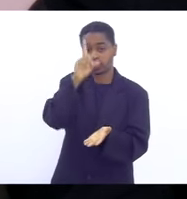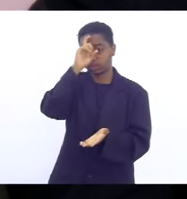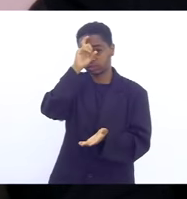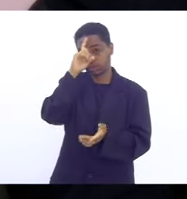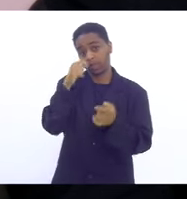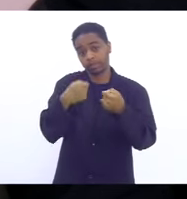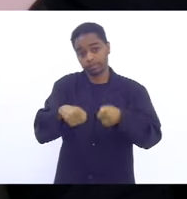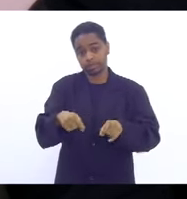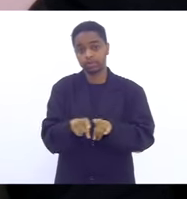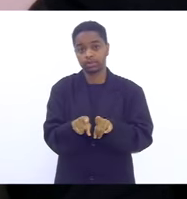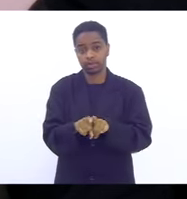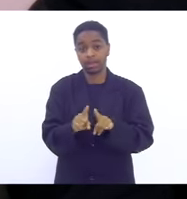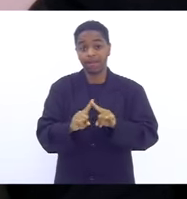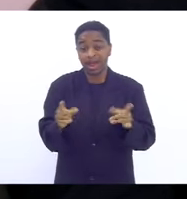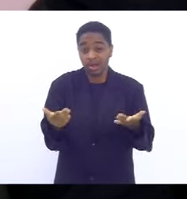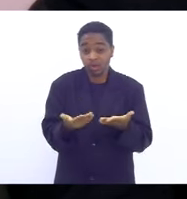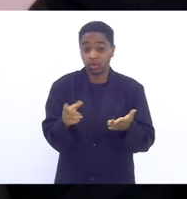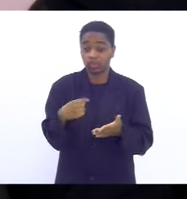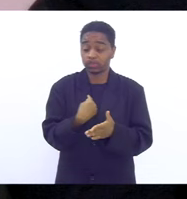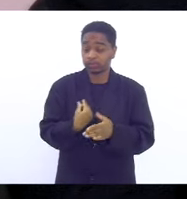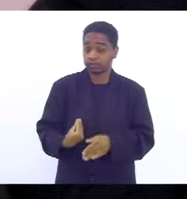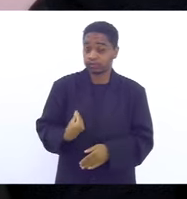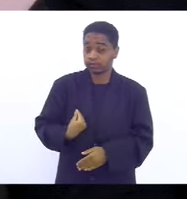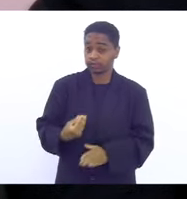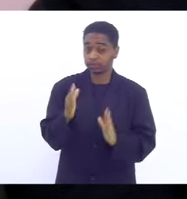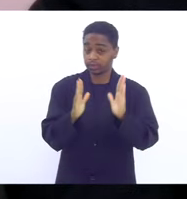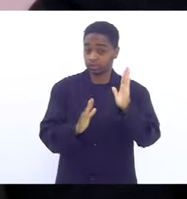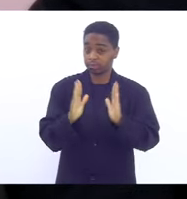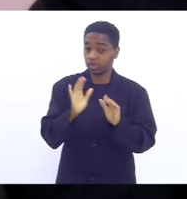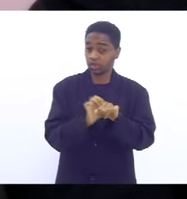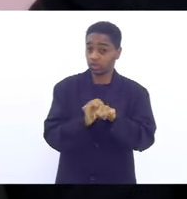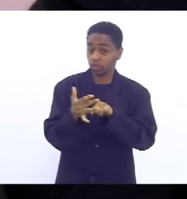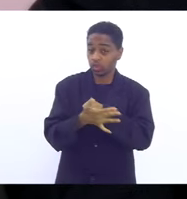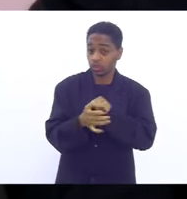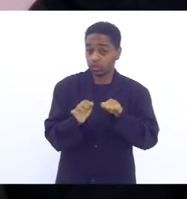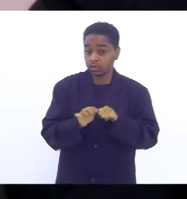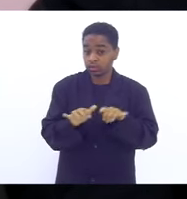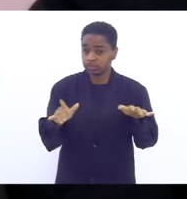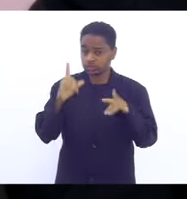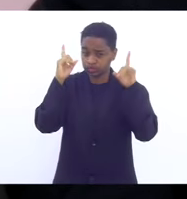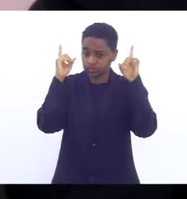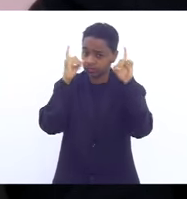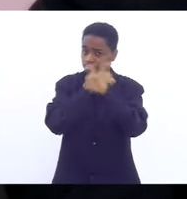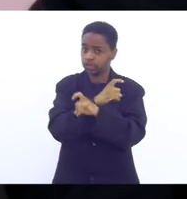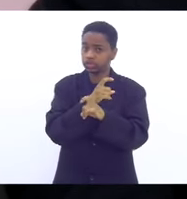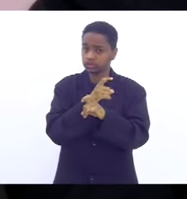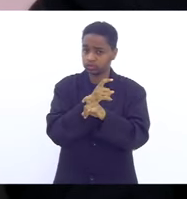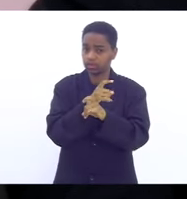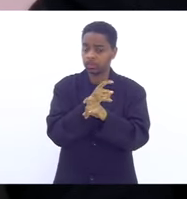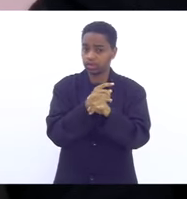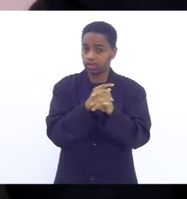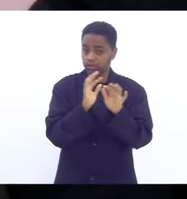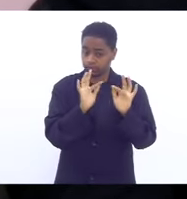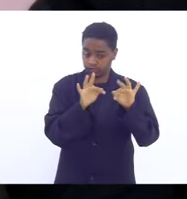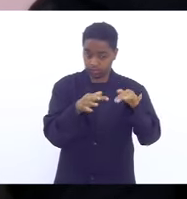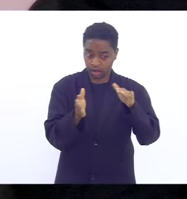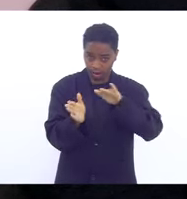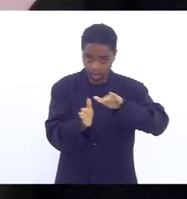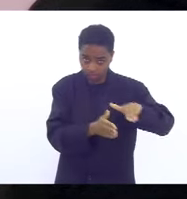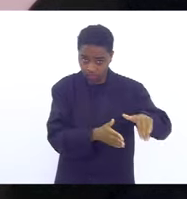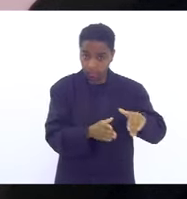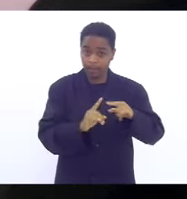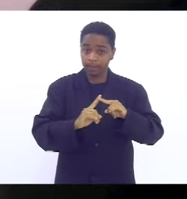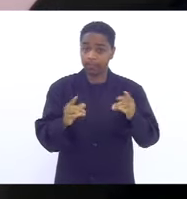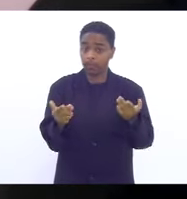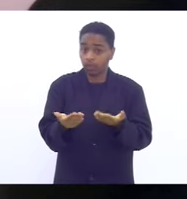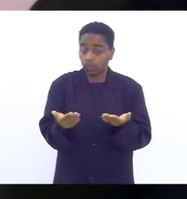o momento que nós vivemos uma pandemia, um momento muito difícil. Nós saímos de uma pandemia, hoje os empresários do